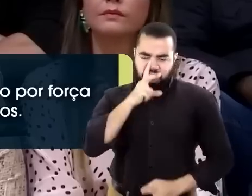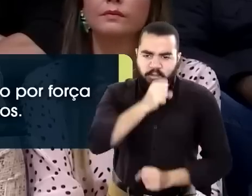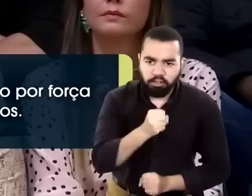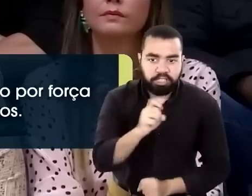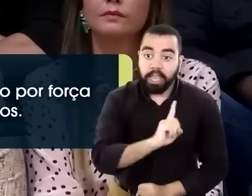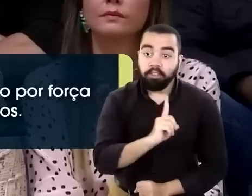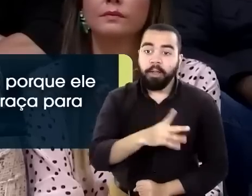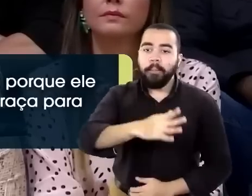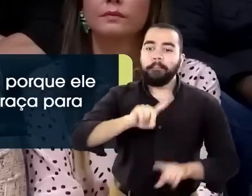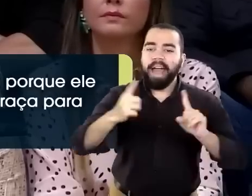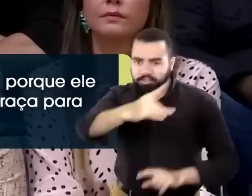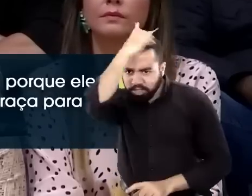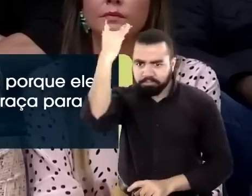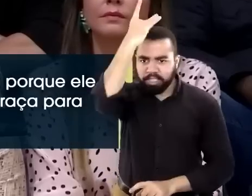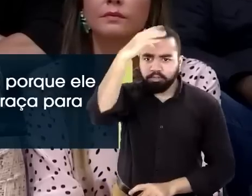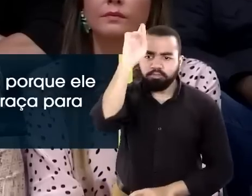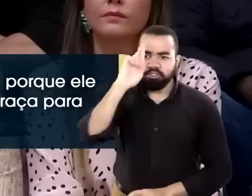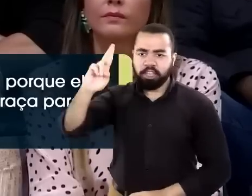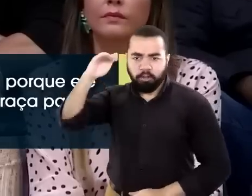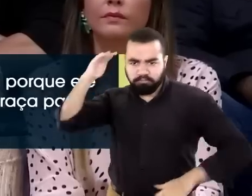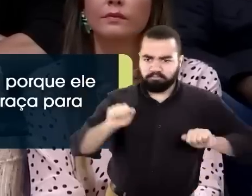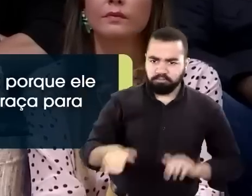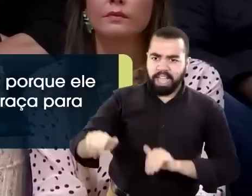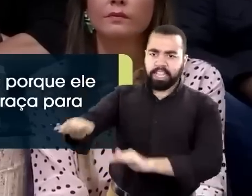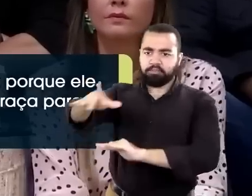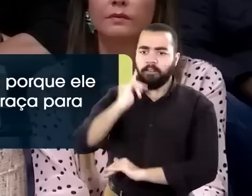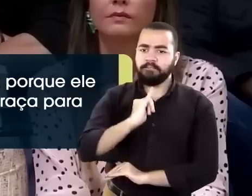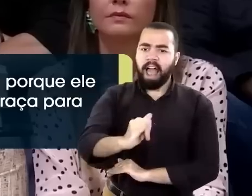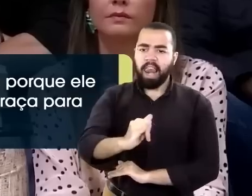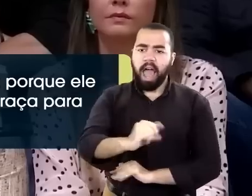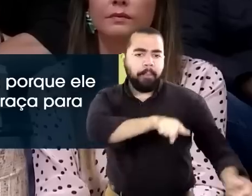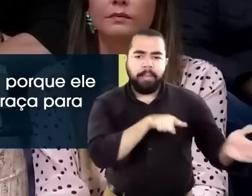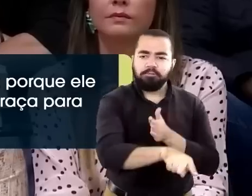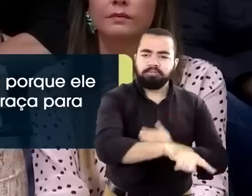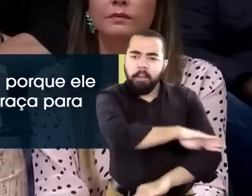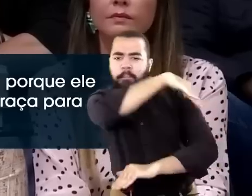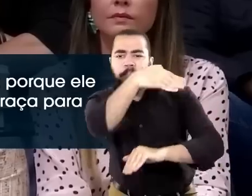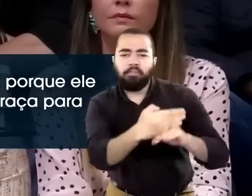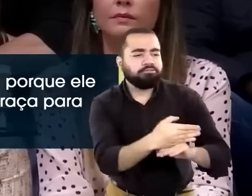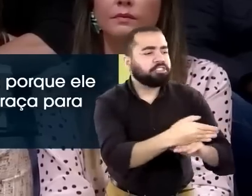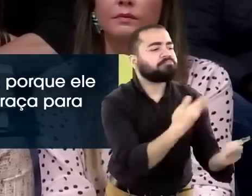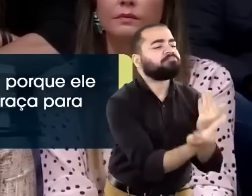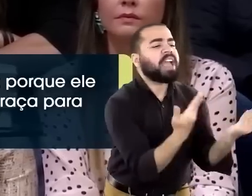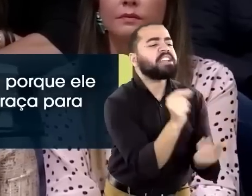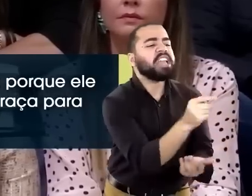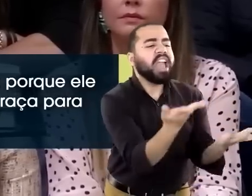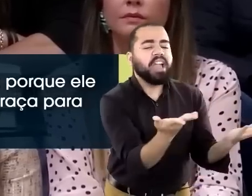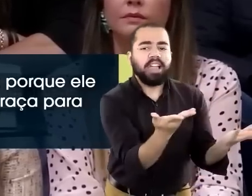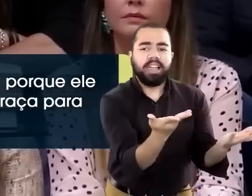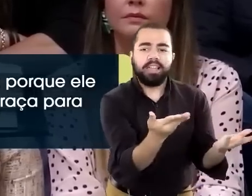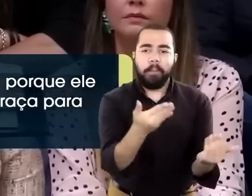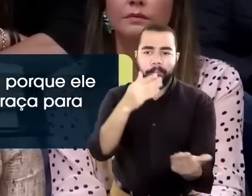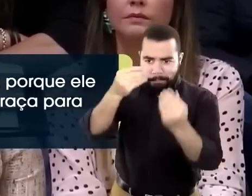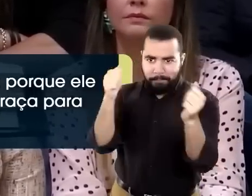pelo meu espírito, diz o senhor dos exércitos. Quem és tu, ó grande monte? Diante de Zorobabel serás uma